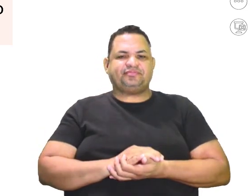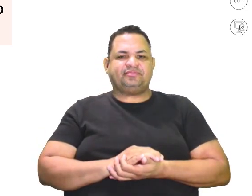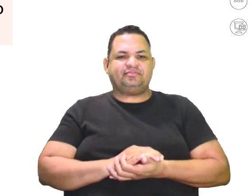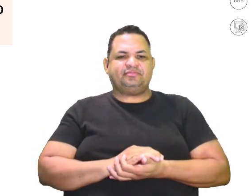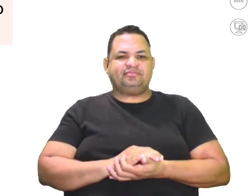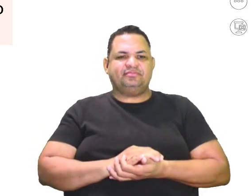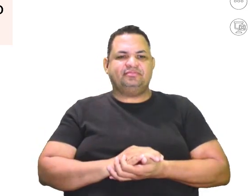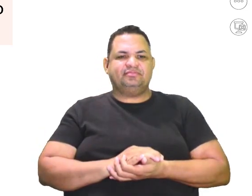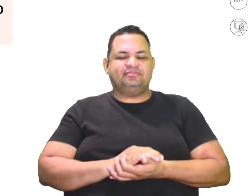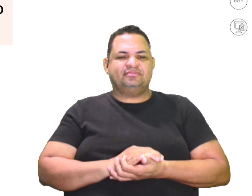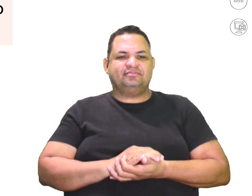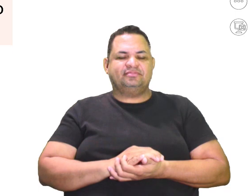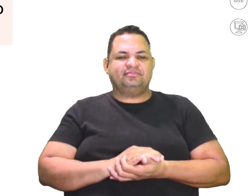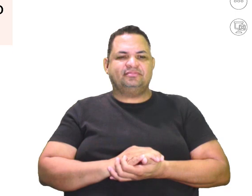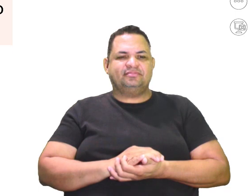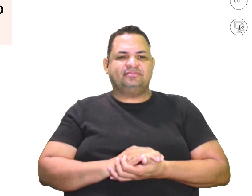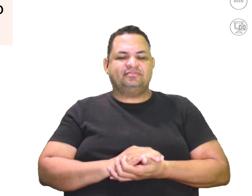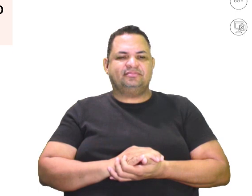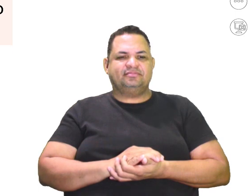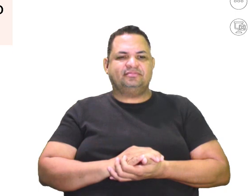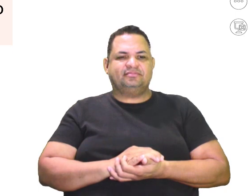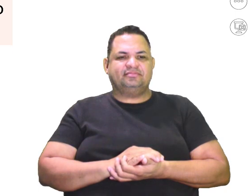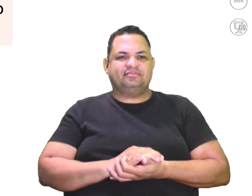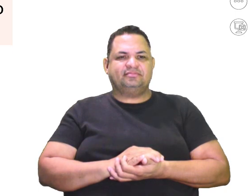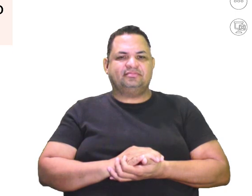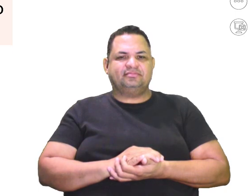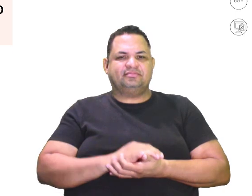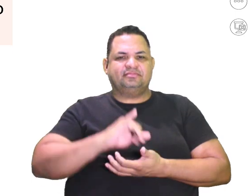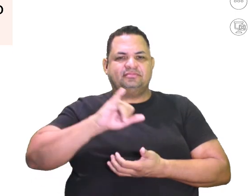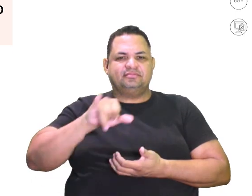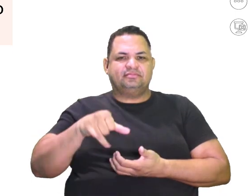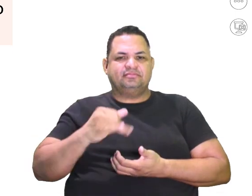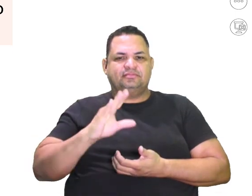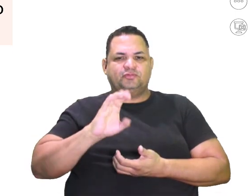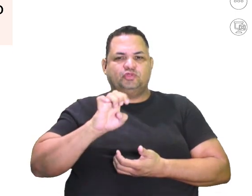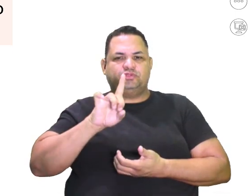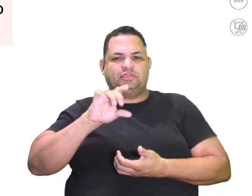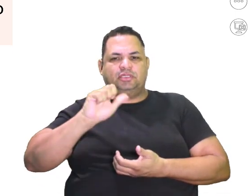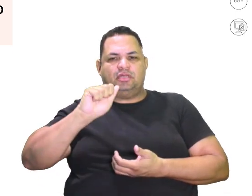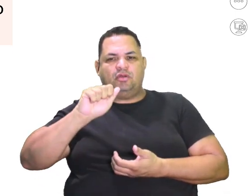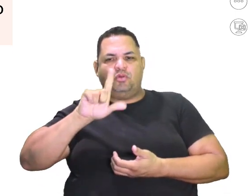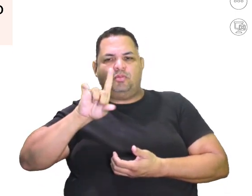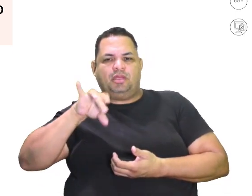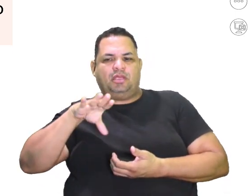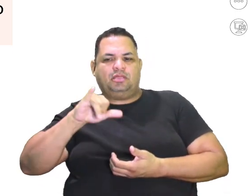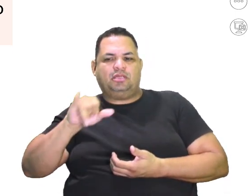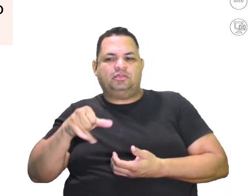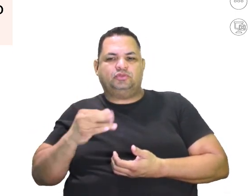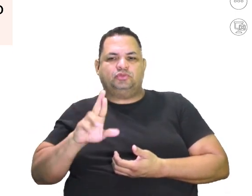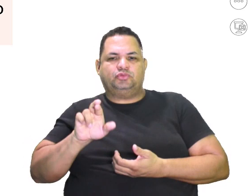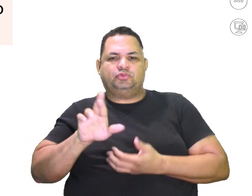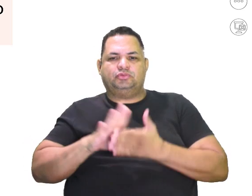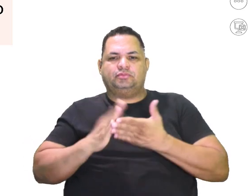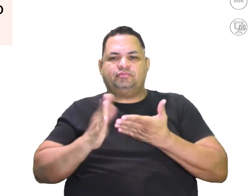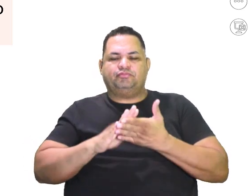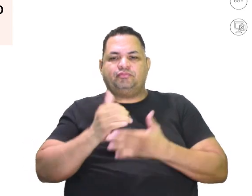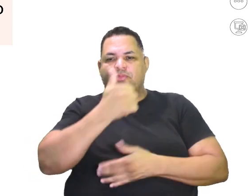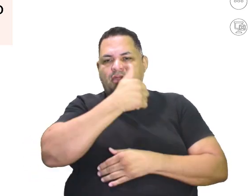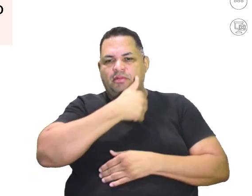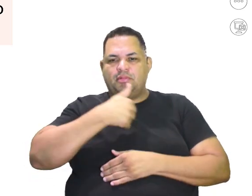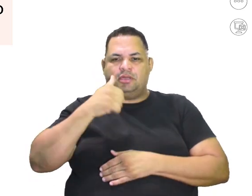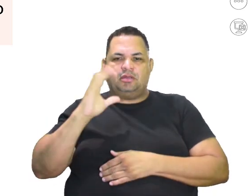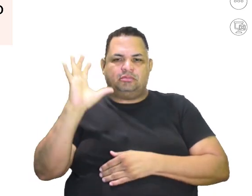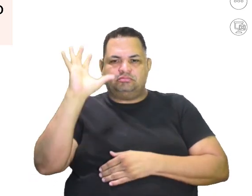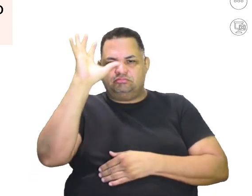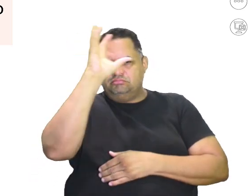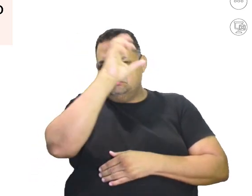nosso glorioso professor. José Almeida Júnior foi certamente o pintor que melhor assimilou